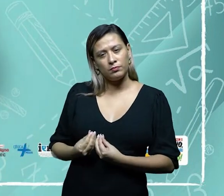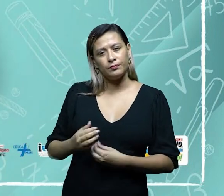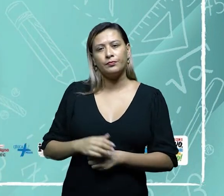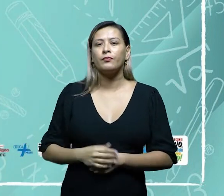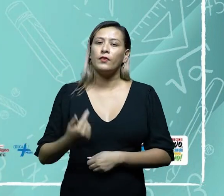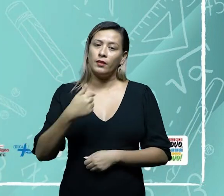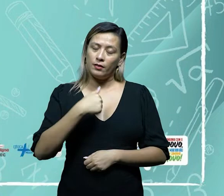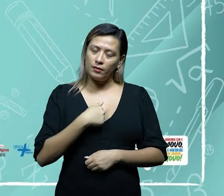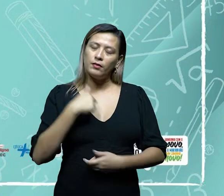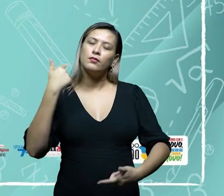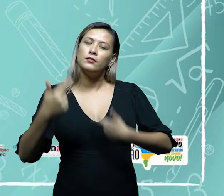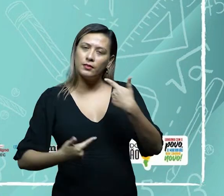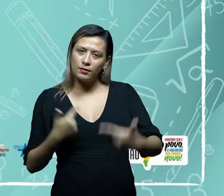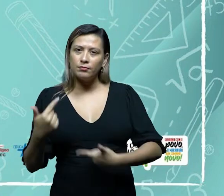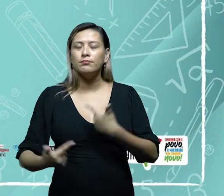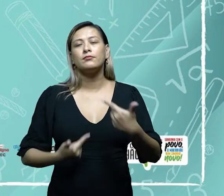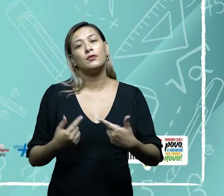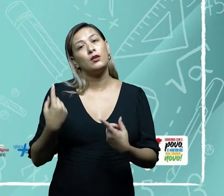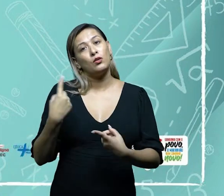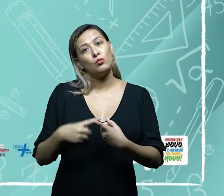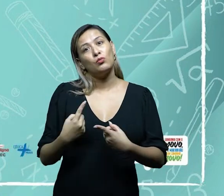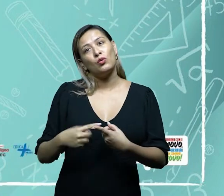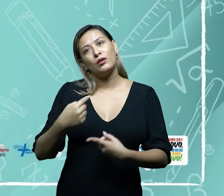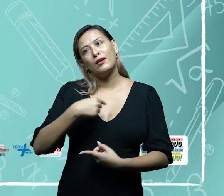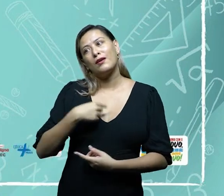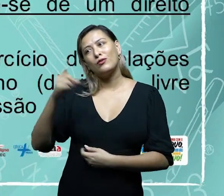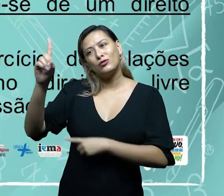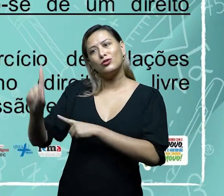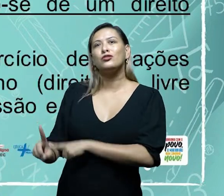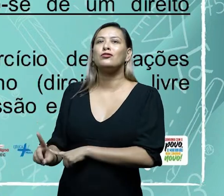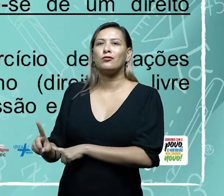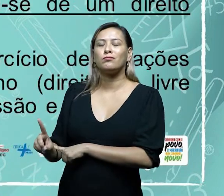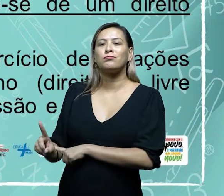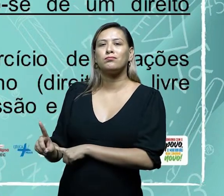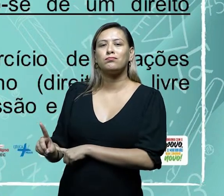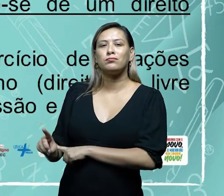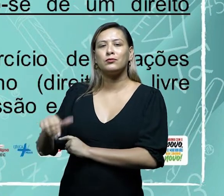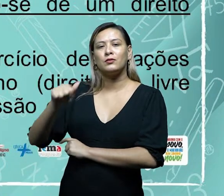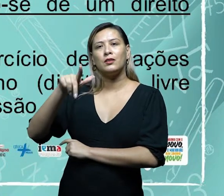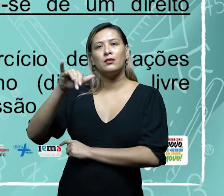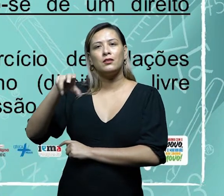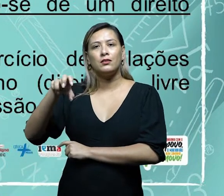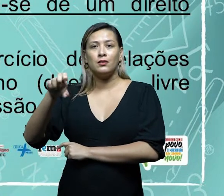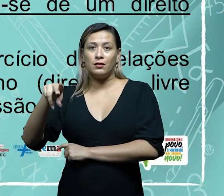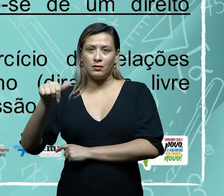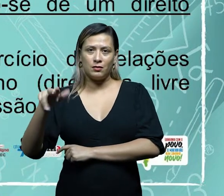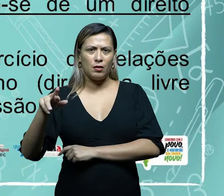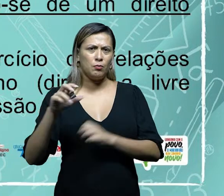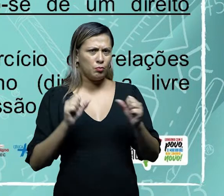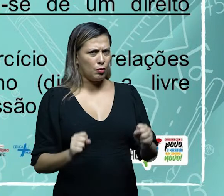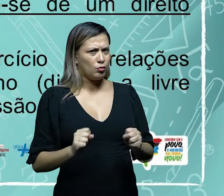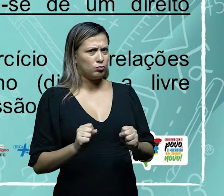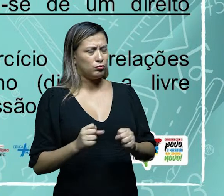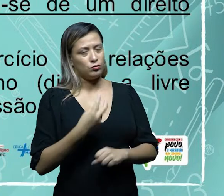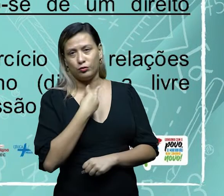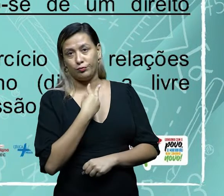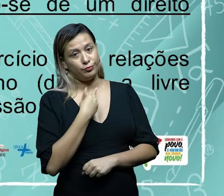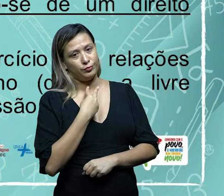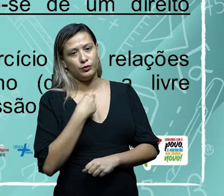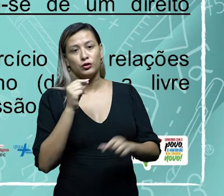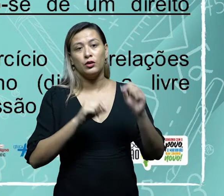me submeto a essas condições, porque eu estou alienando o meu direito. Pessoal, isso pode? Não, não pode, né? A